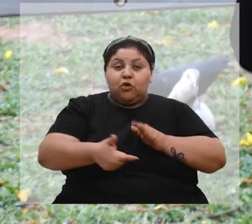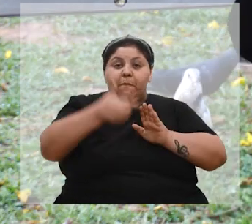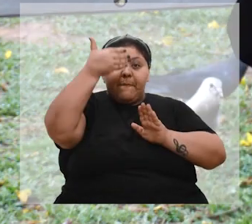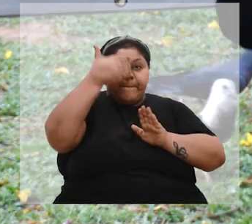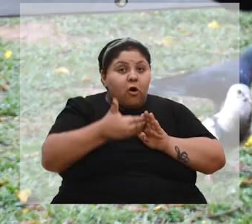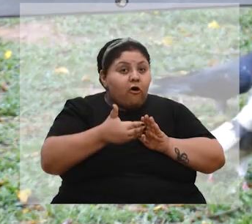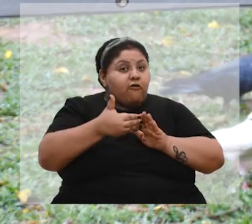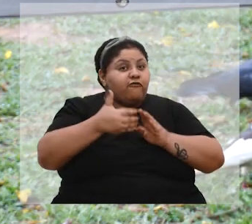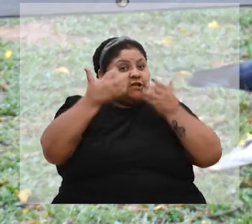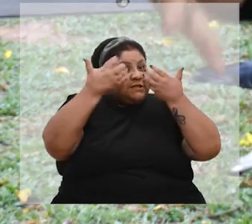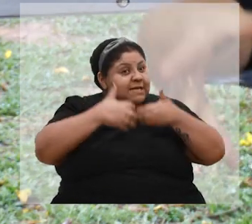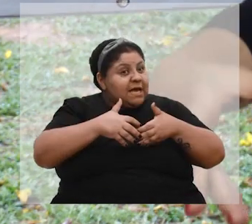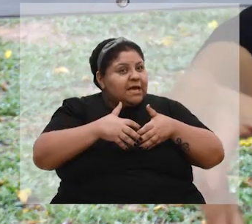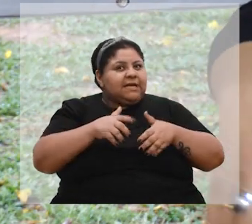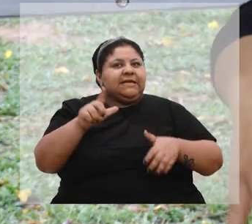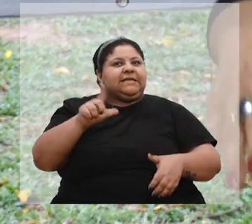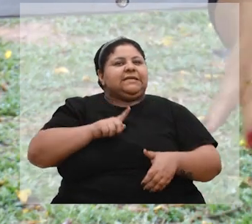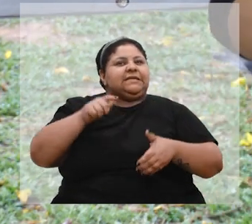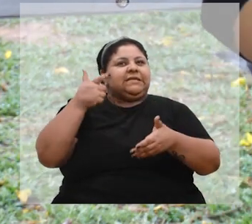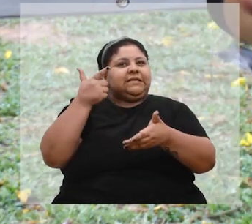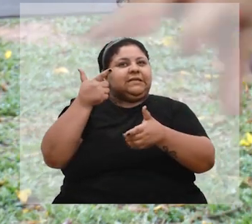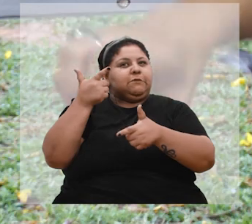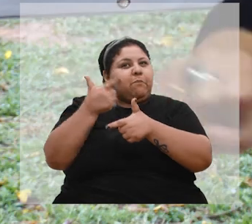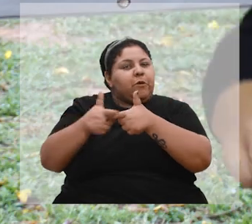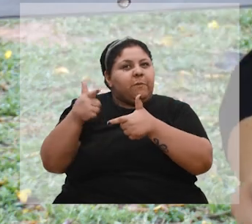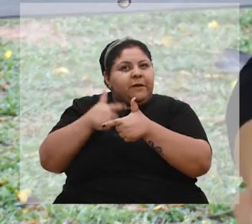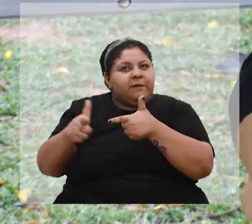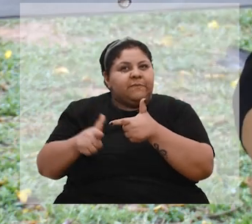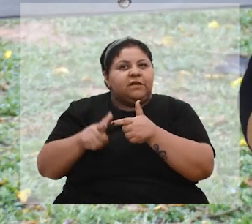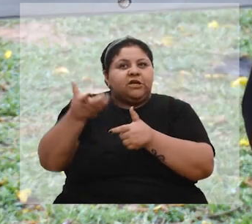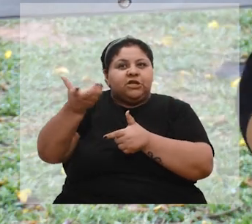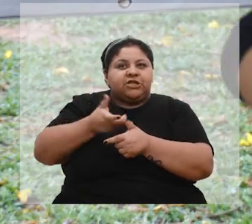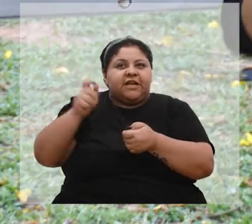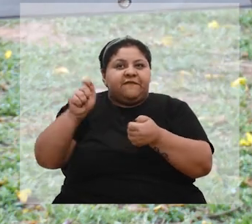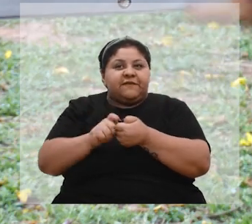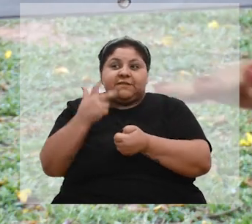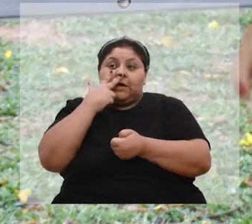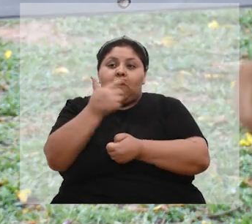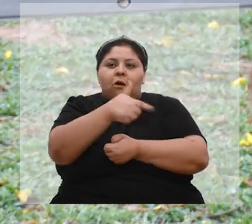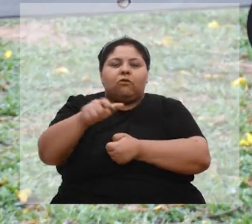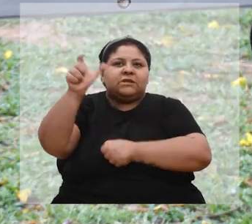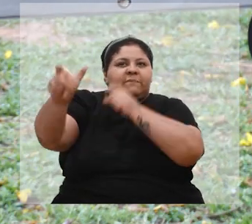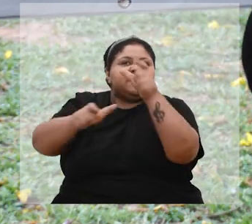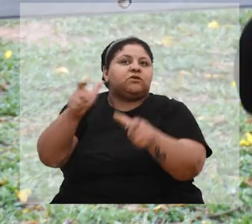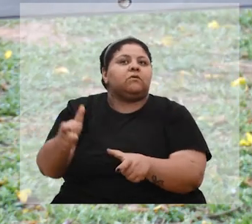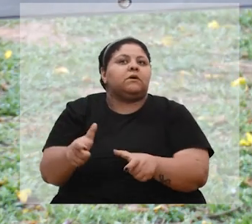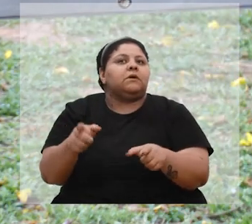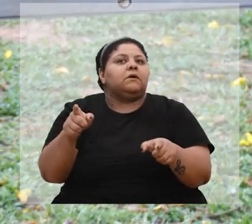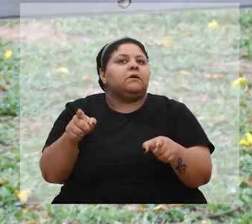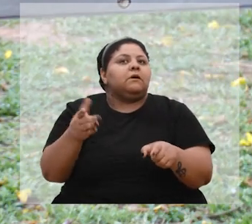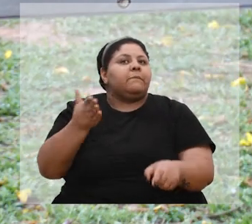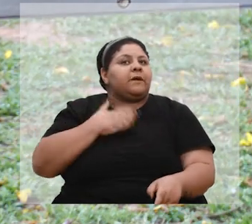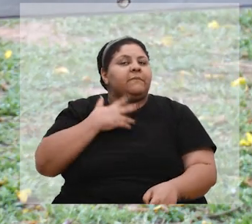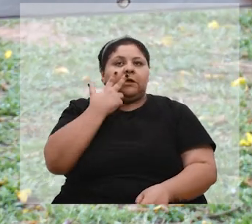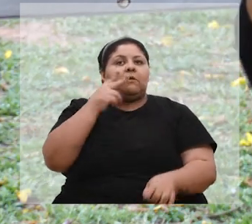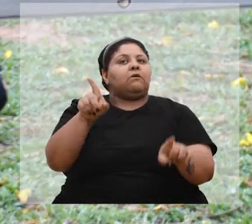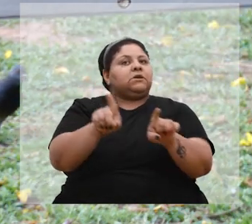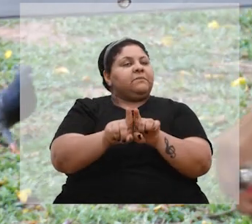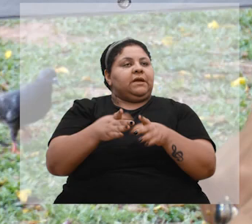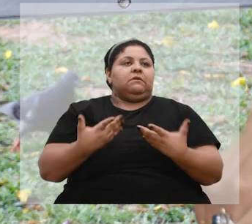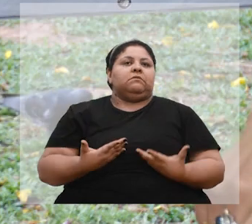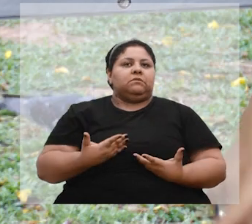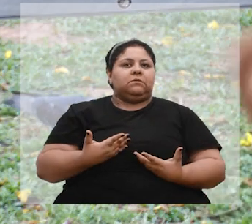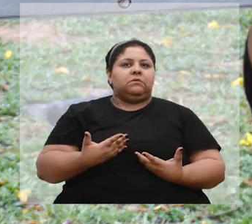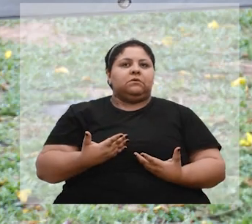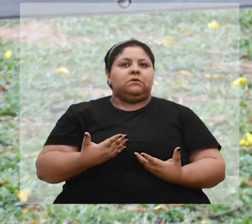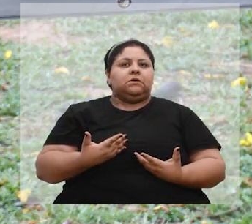funciona. E aí a gente entra numas ciladas de querer copiar a receita do coleguinha. Olha lá, ela fez assim, então eu tô fazendo errado. Ela